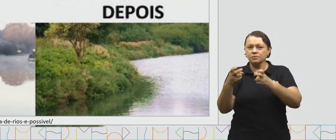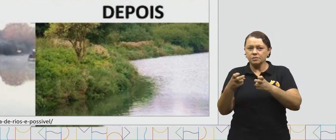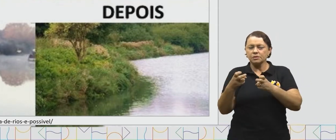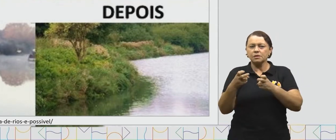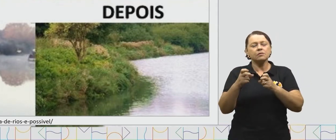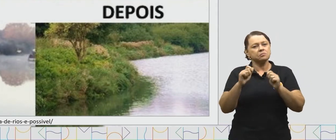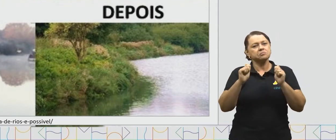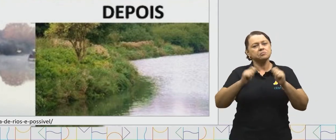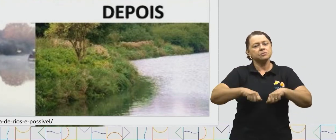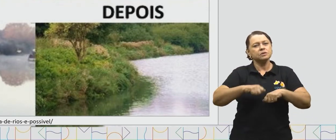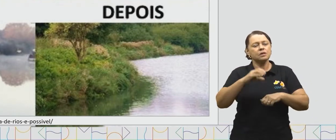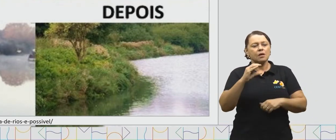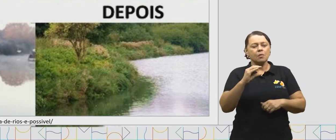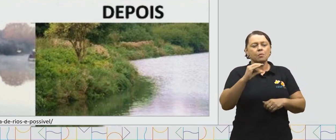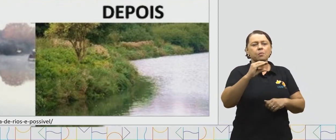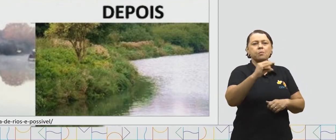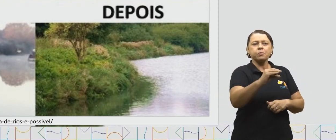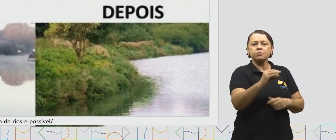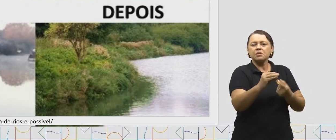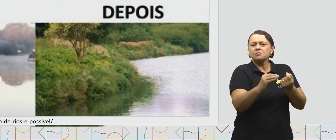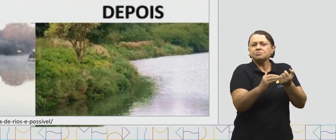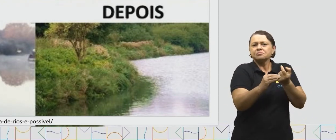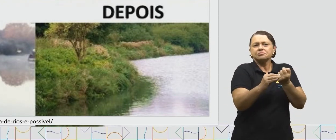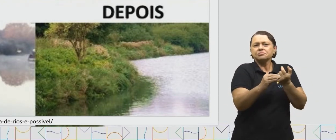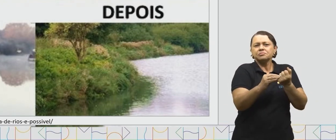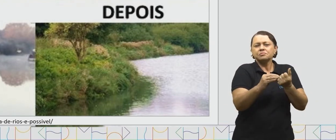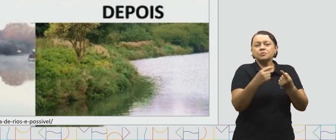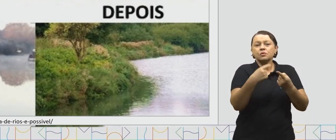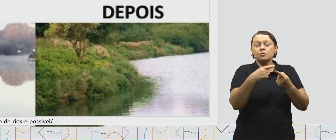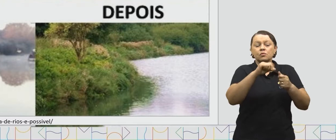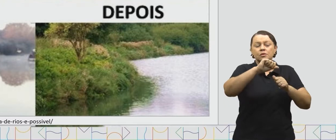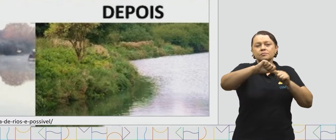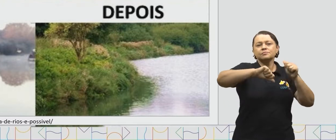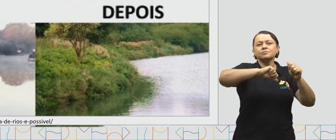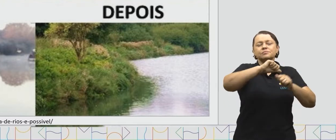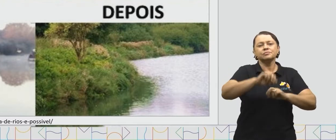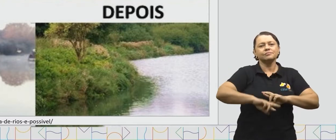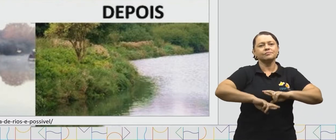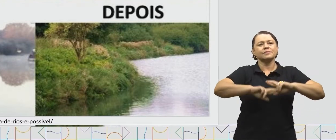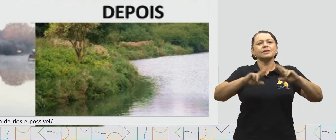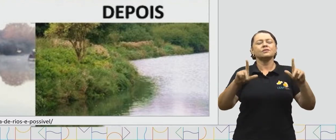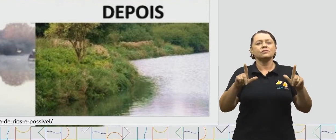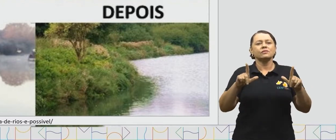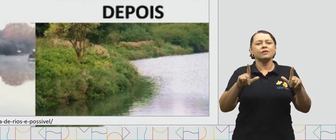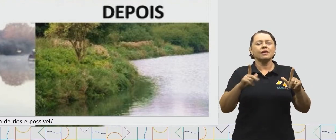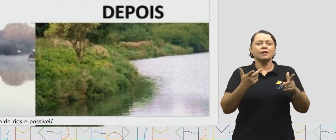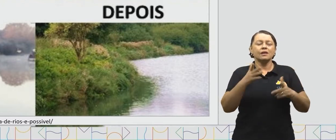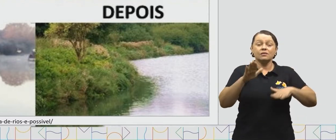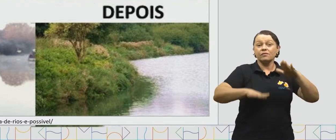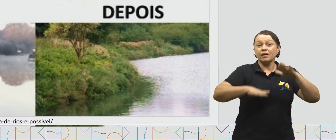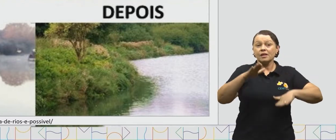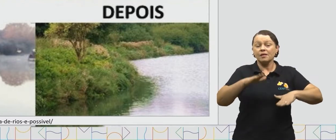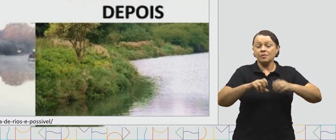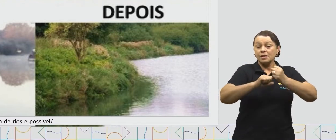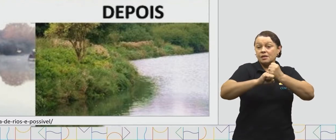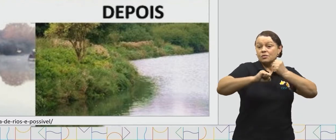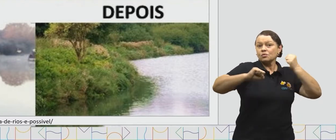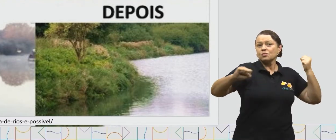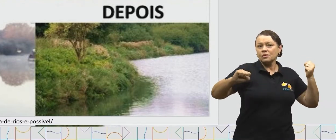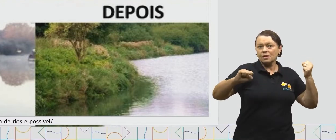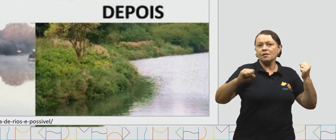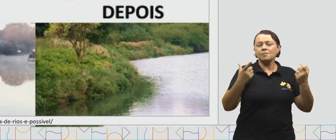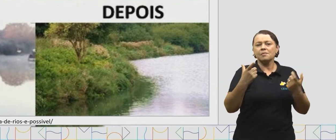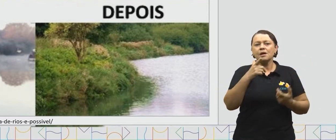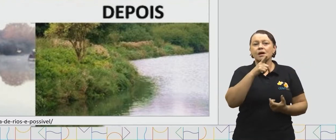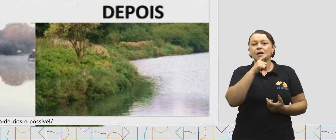menor custo, pois o grau de investimento econômico é diferente de acordo com o tamanho e complexidade do